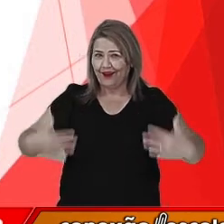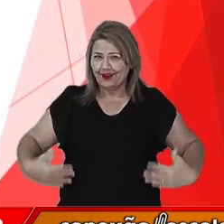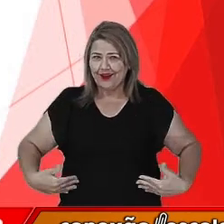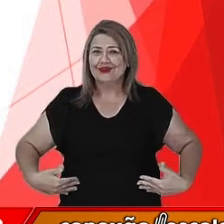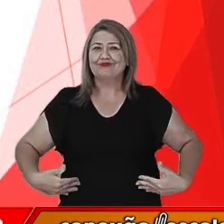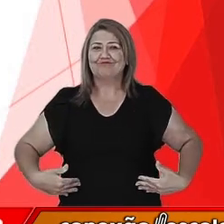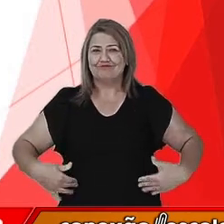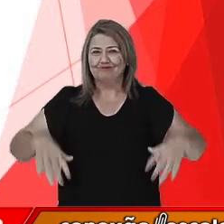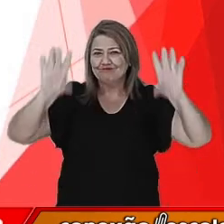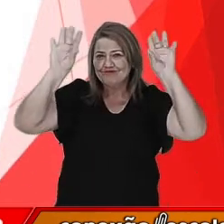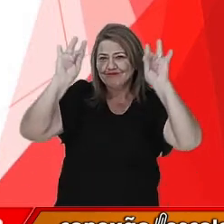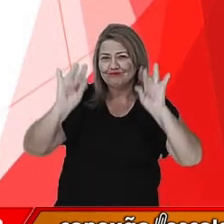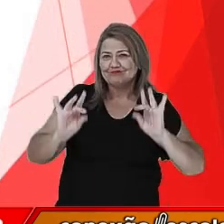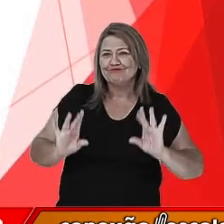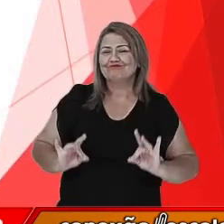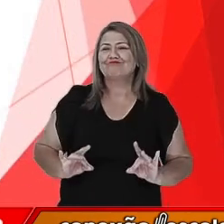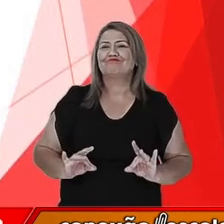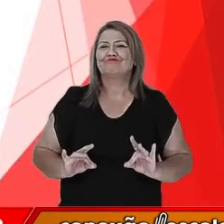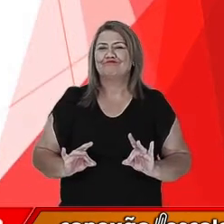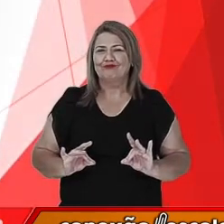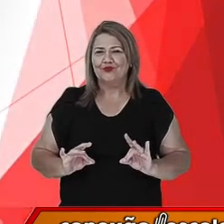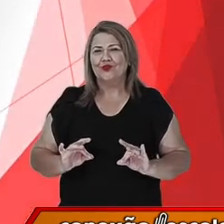e retrata um homem